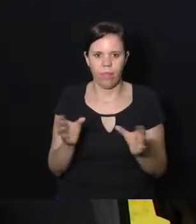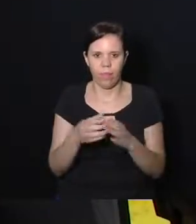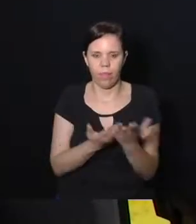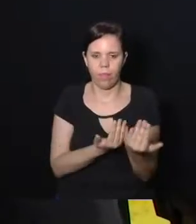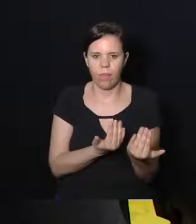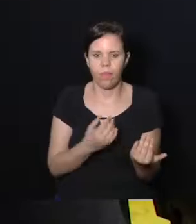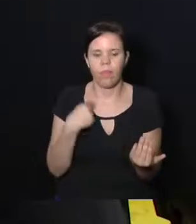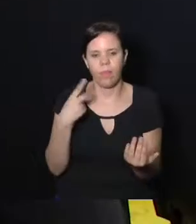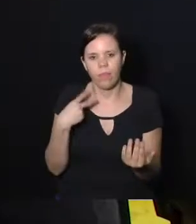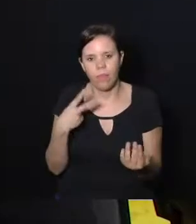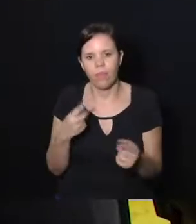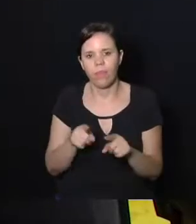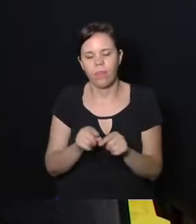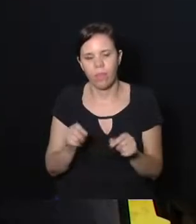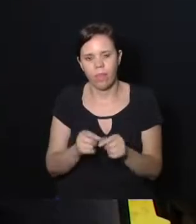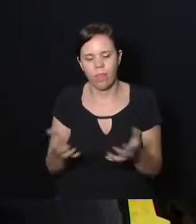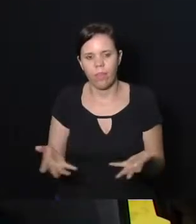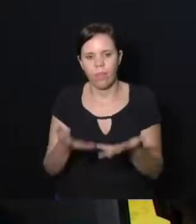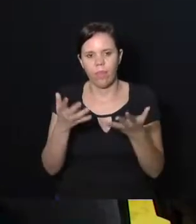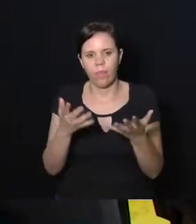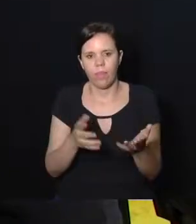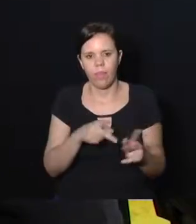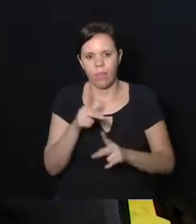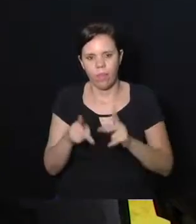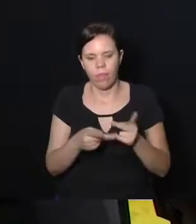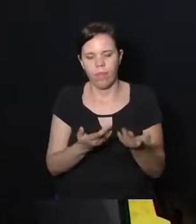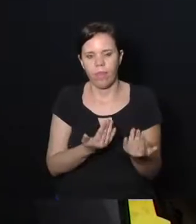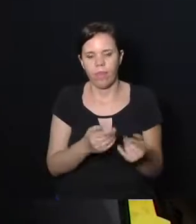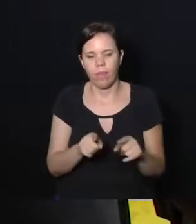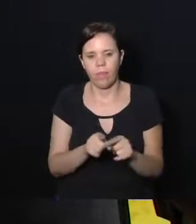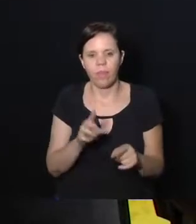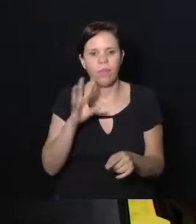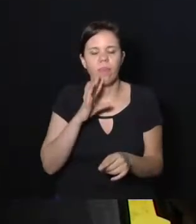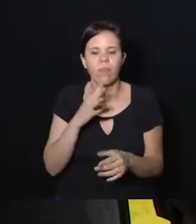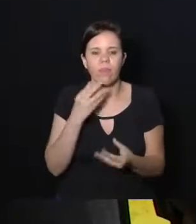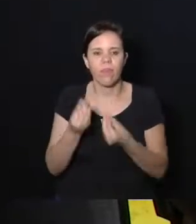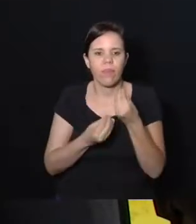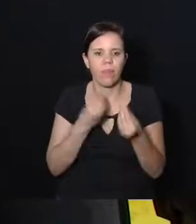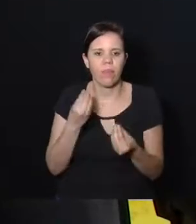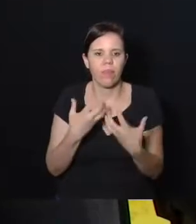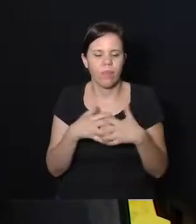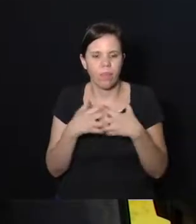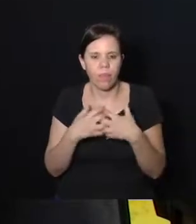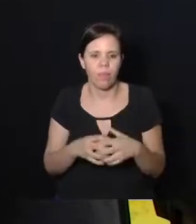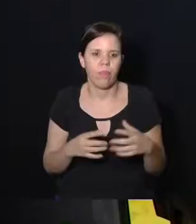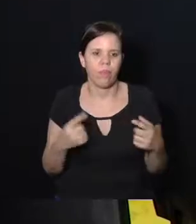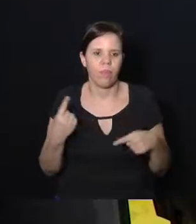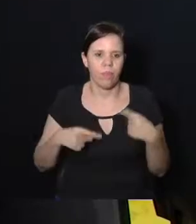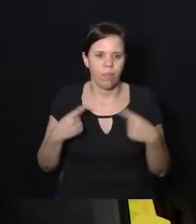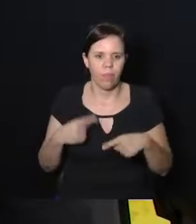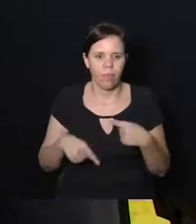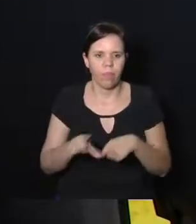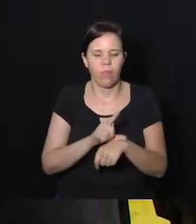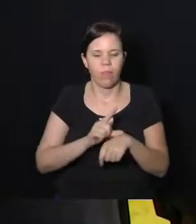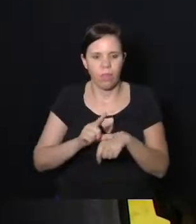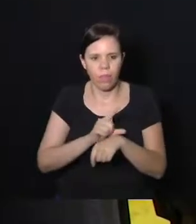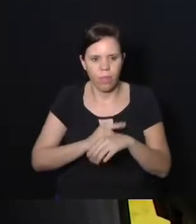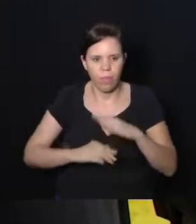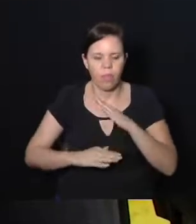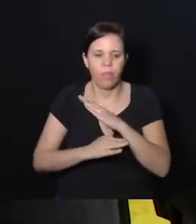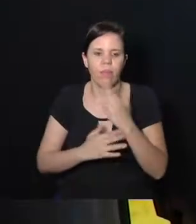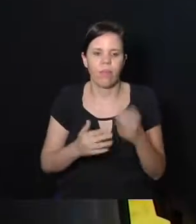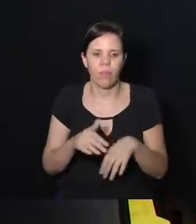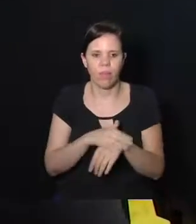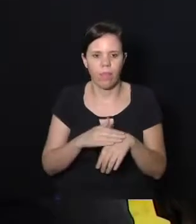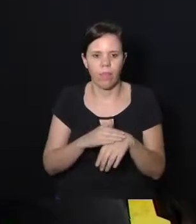porque a gente traz essa juventude para conhecer como funciona o Poder Legislativo, como que o Legislativo conversa com